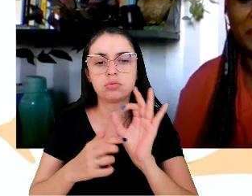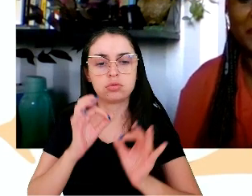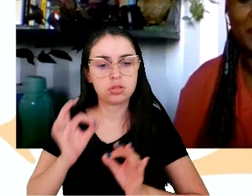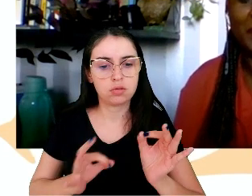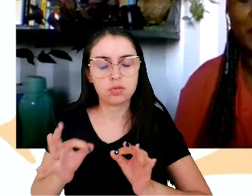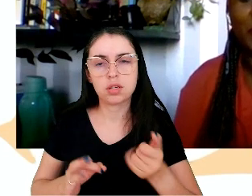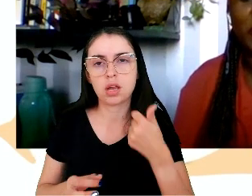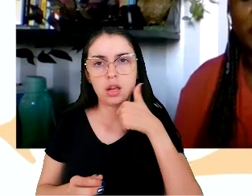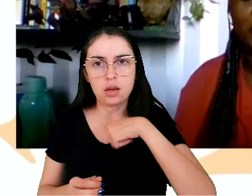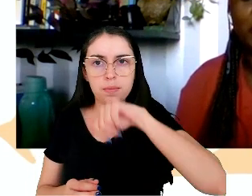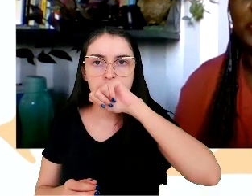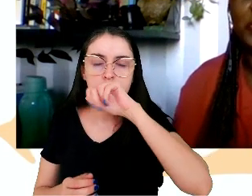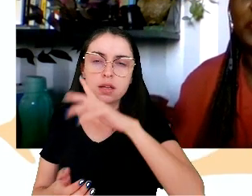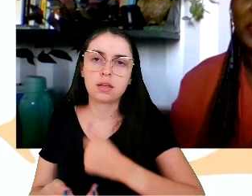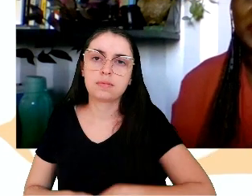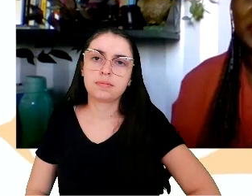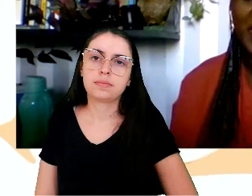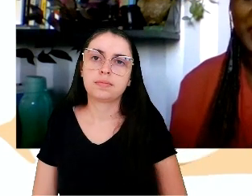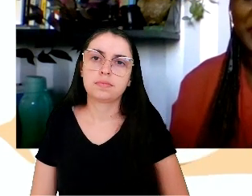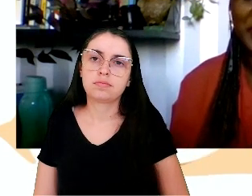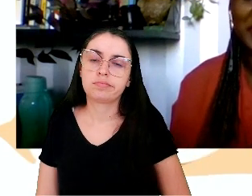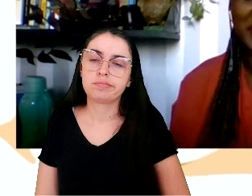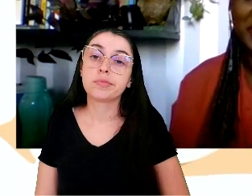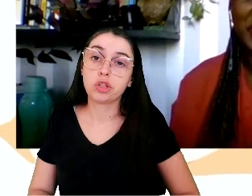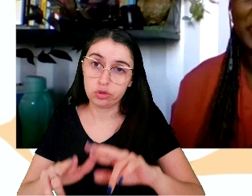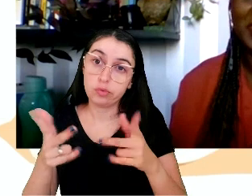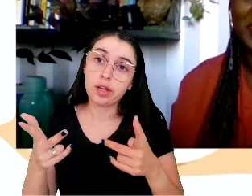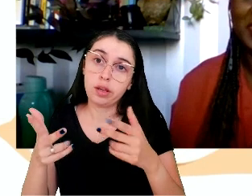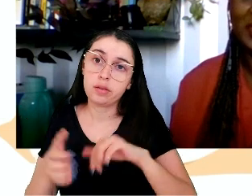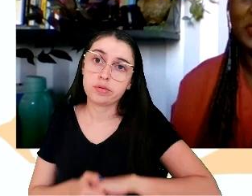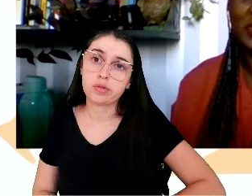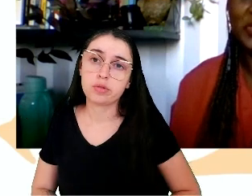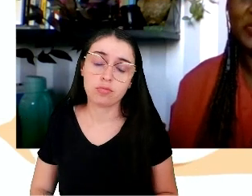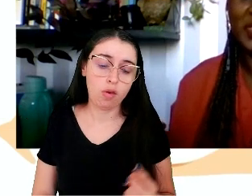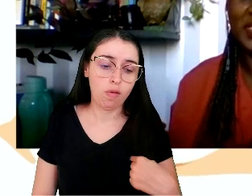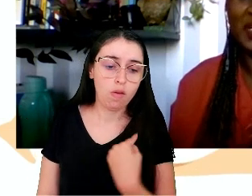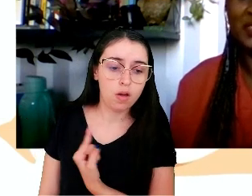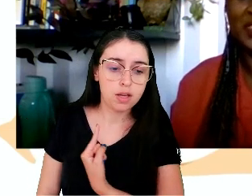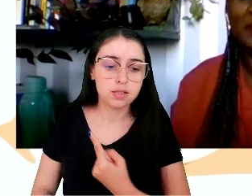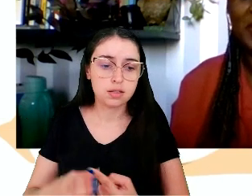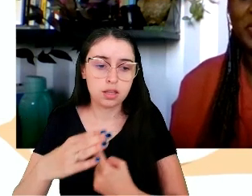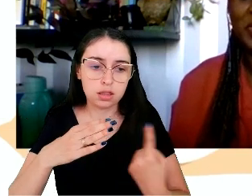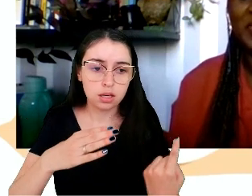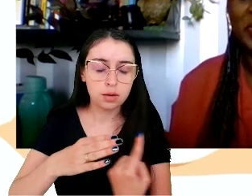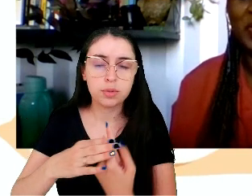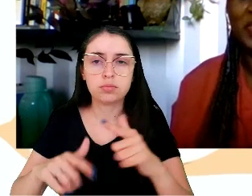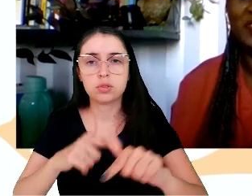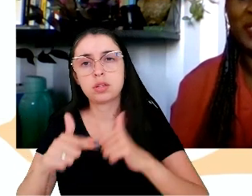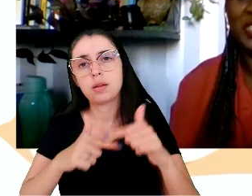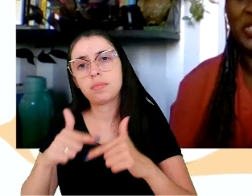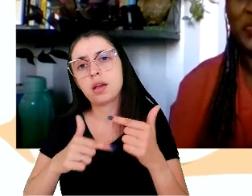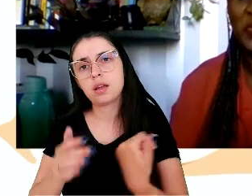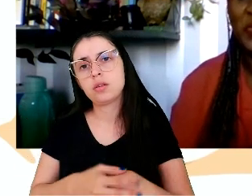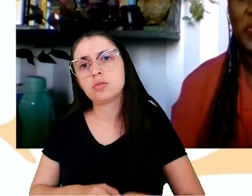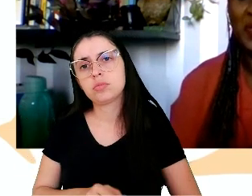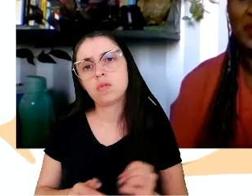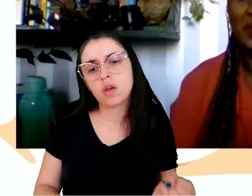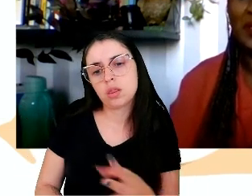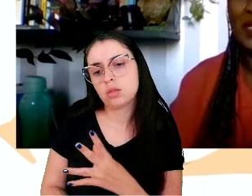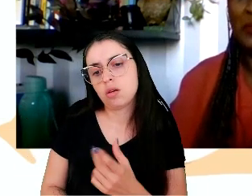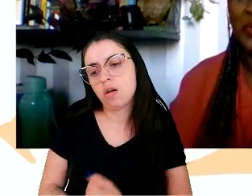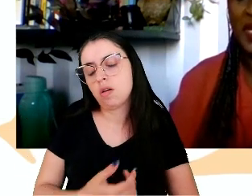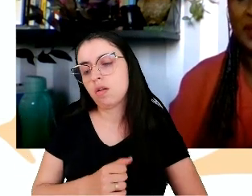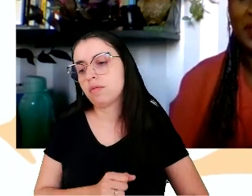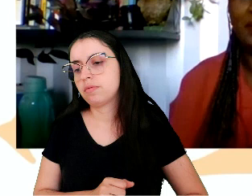mãe. Muito pelo contrário. Nós entramos num mercado de trabalho onde se criou uma nova imagem de